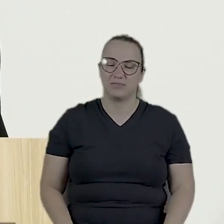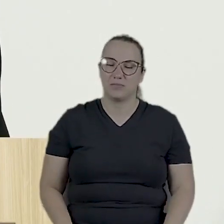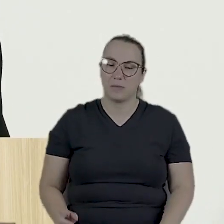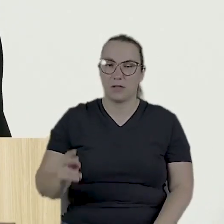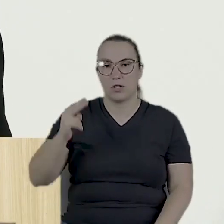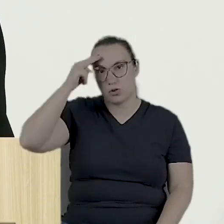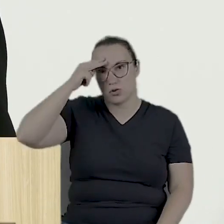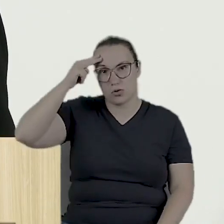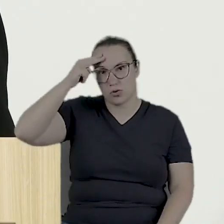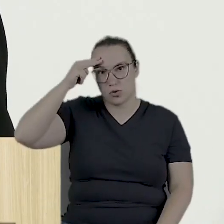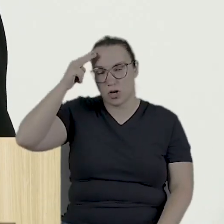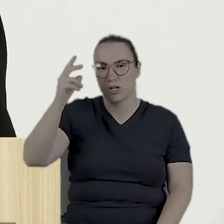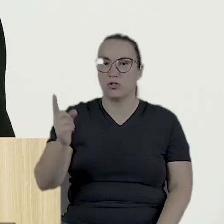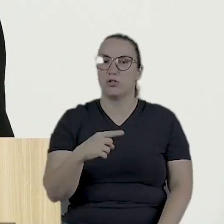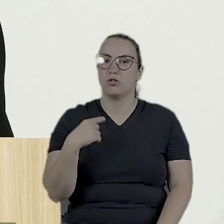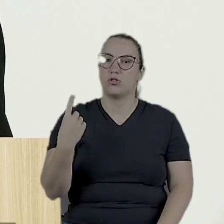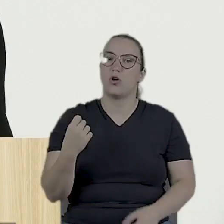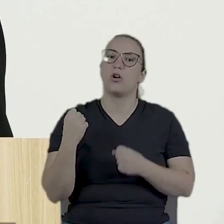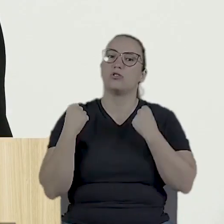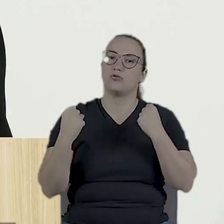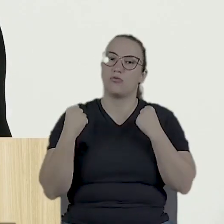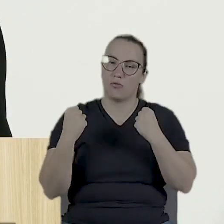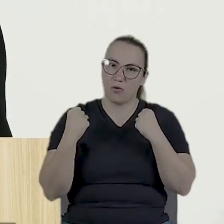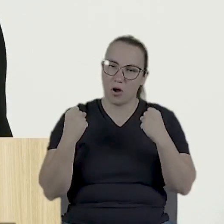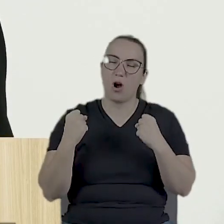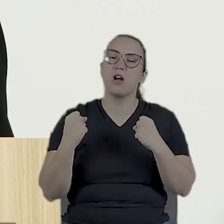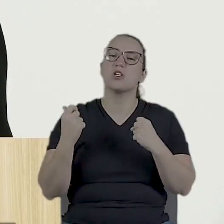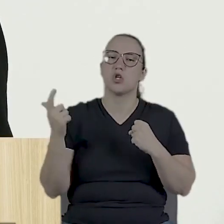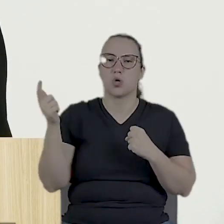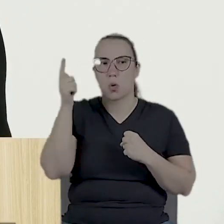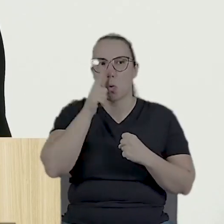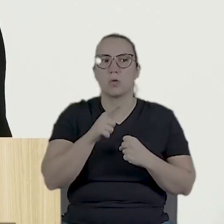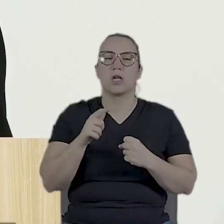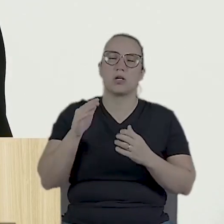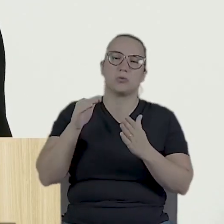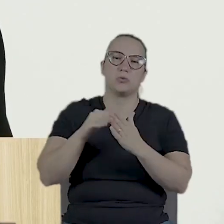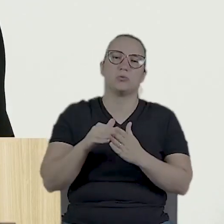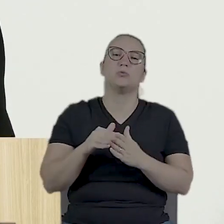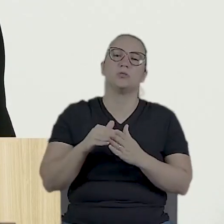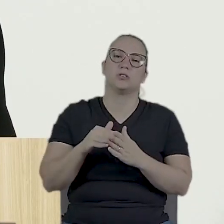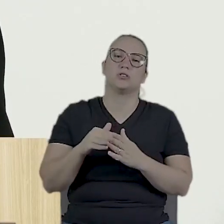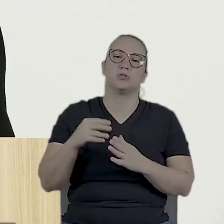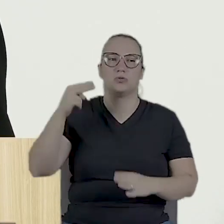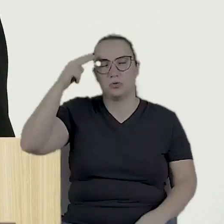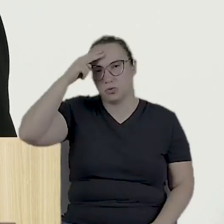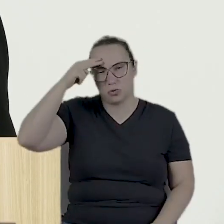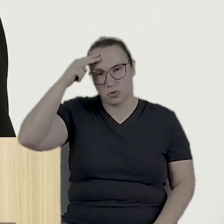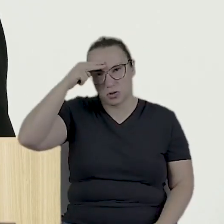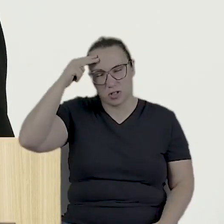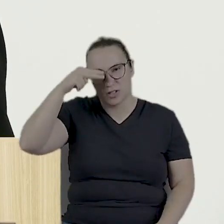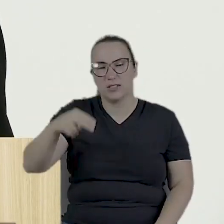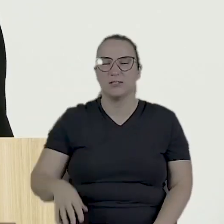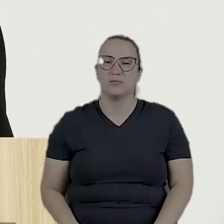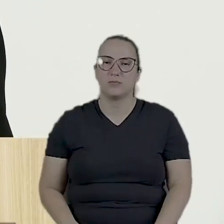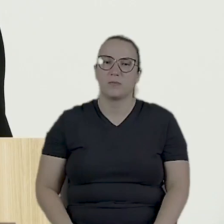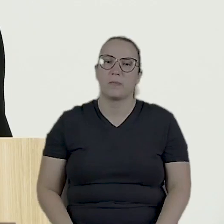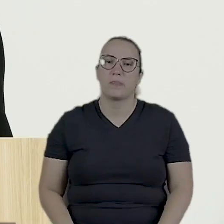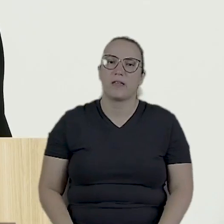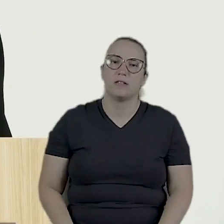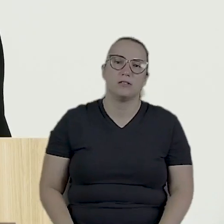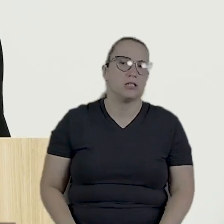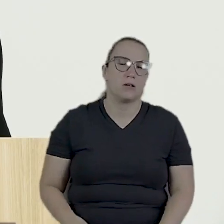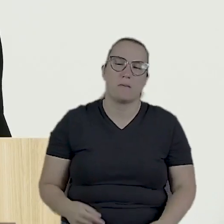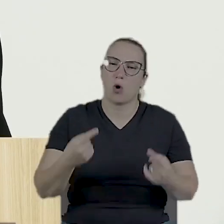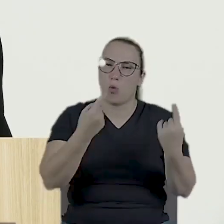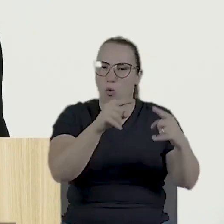mais forte, a gente consegue chegar mais longe quando a gente sonha. E quando a gente não fere ninguém com esse